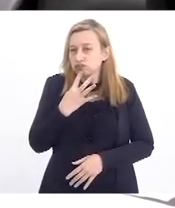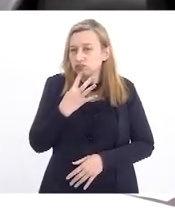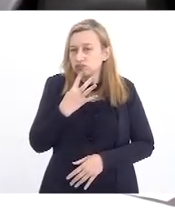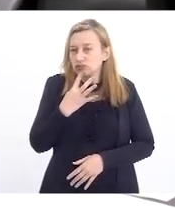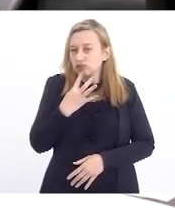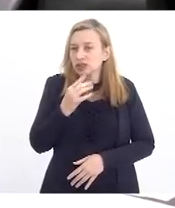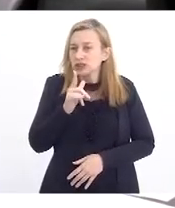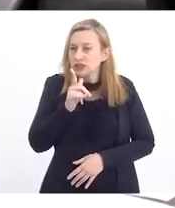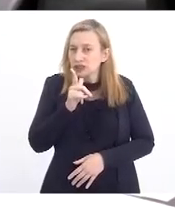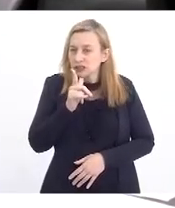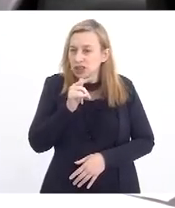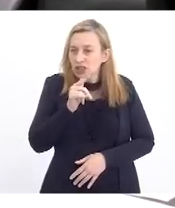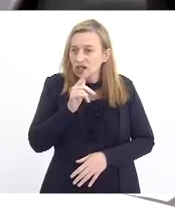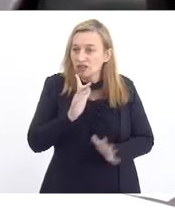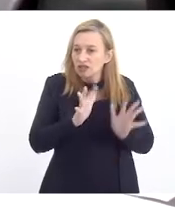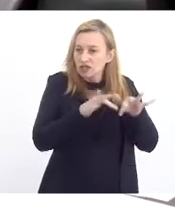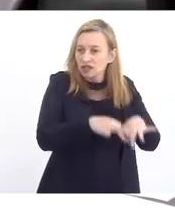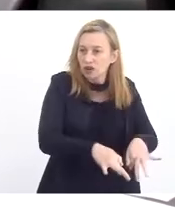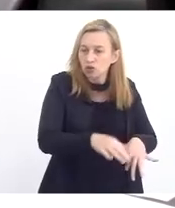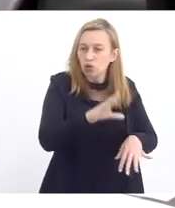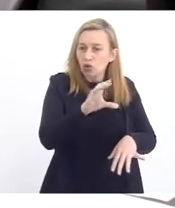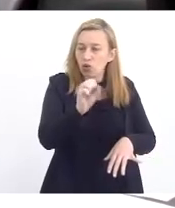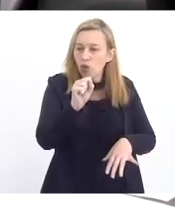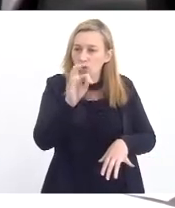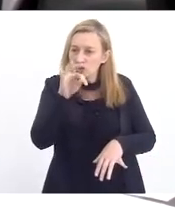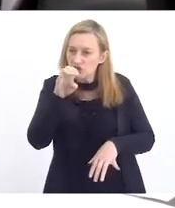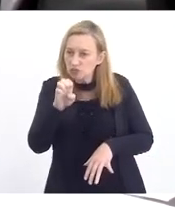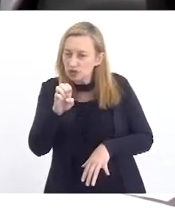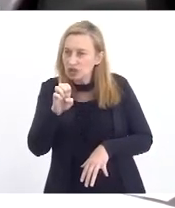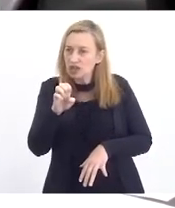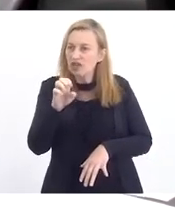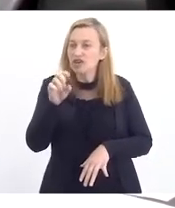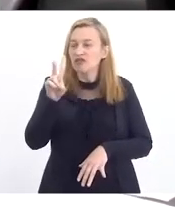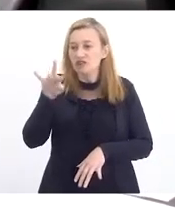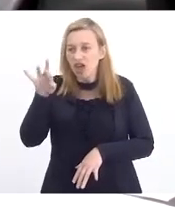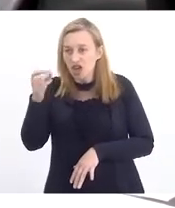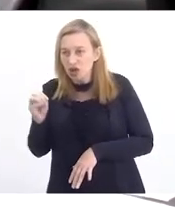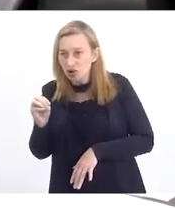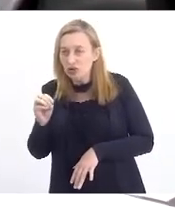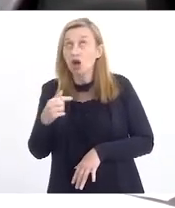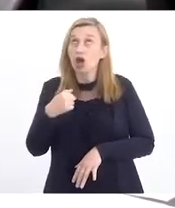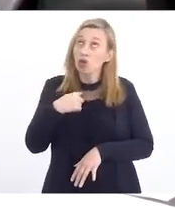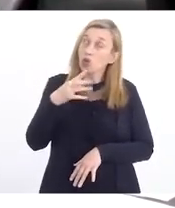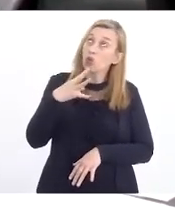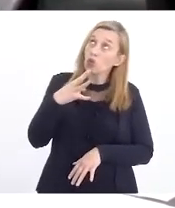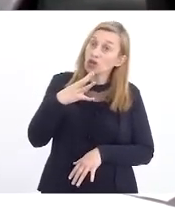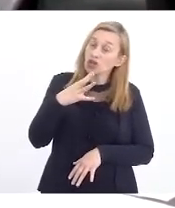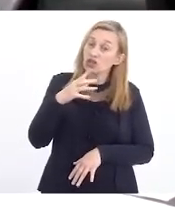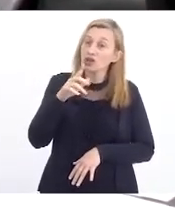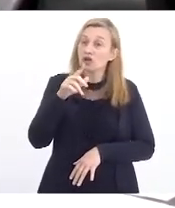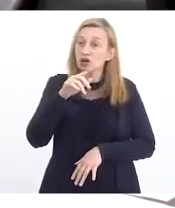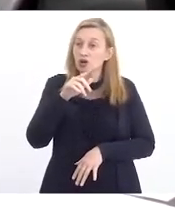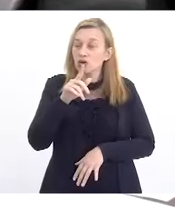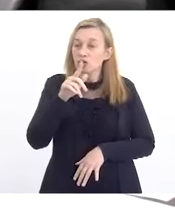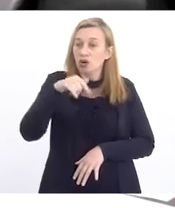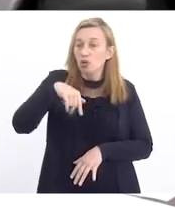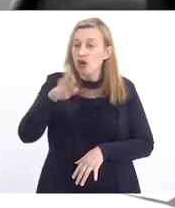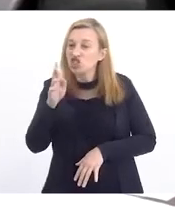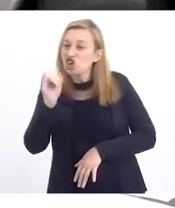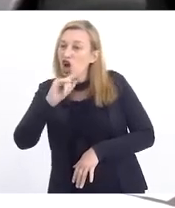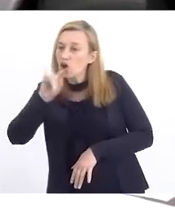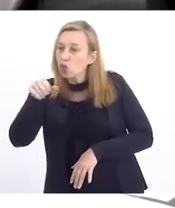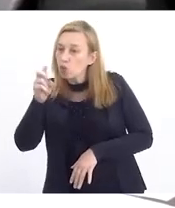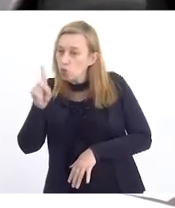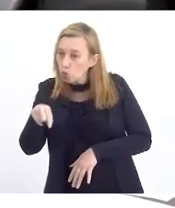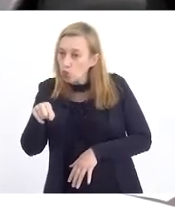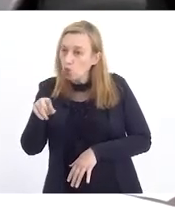no final do Corme Velho, eu conheço tomada d'água no Grajaú, eu conheço, estou falando na floresta, eu conheço